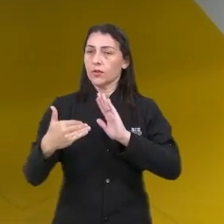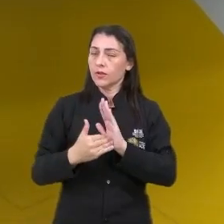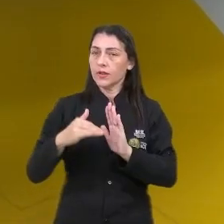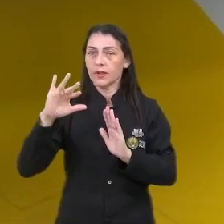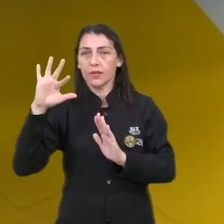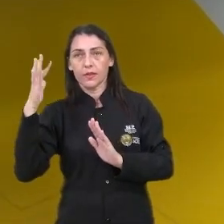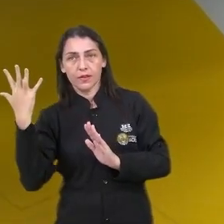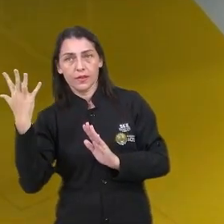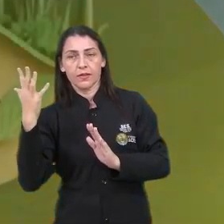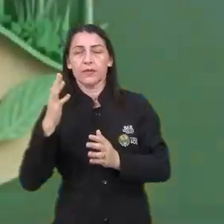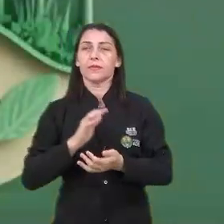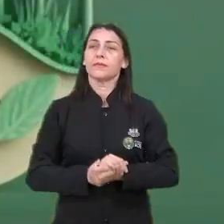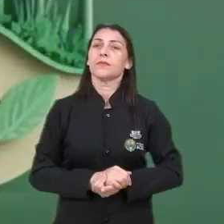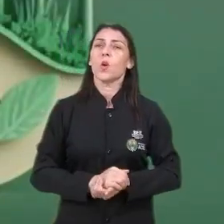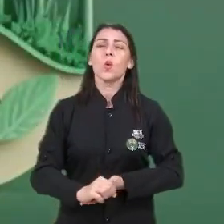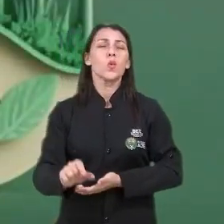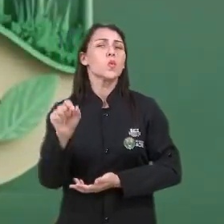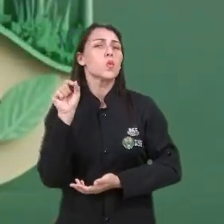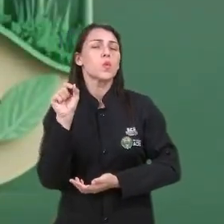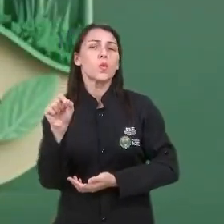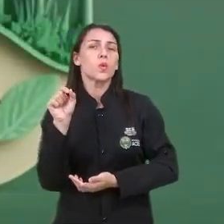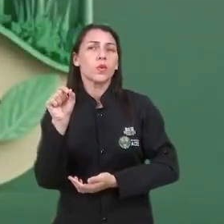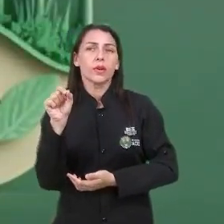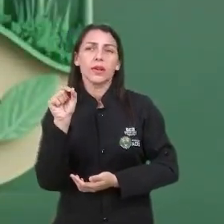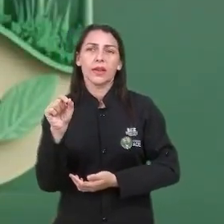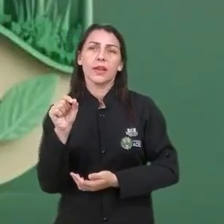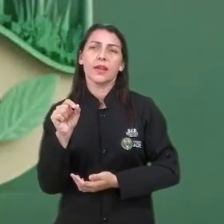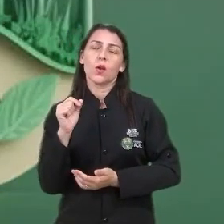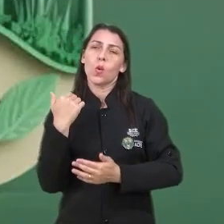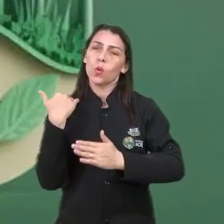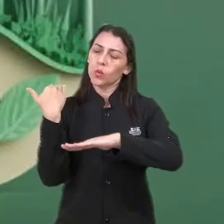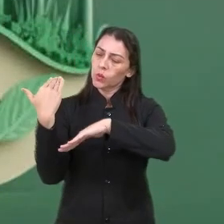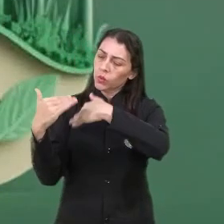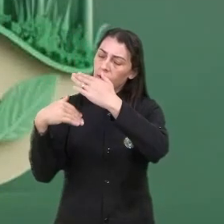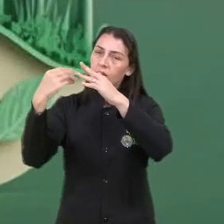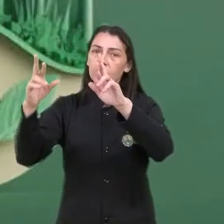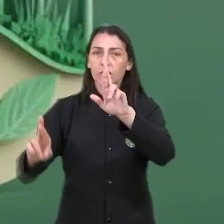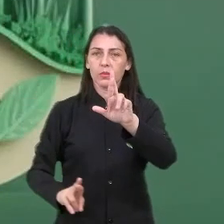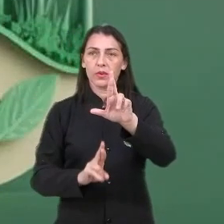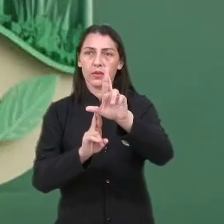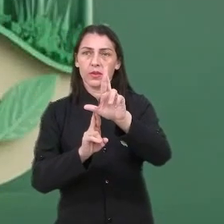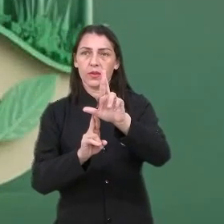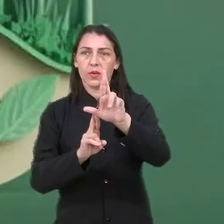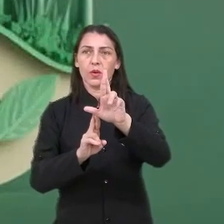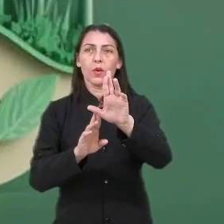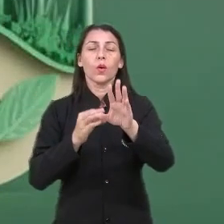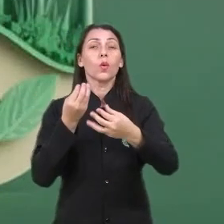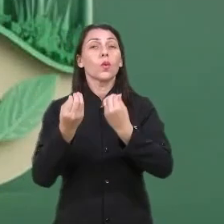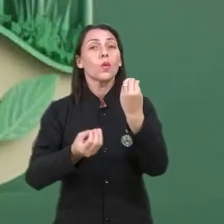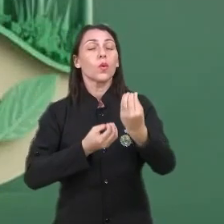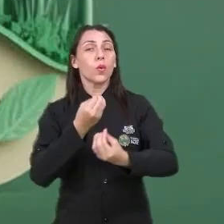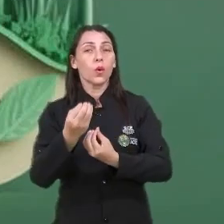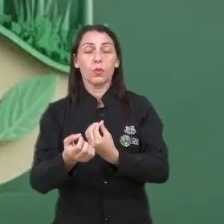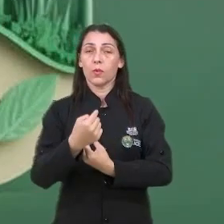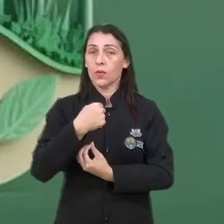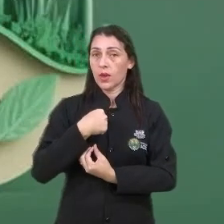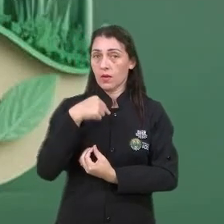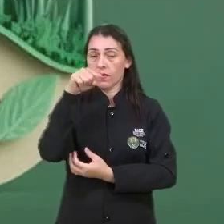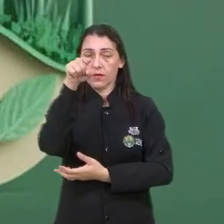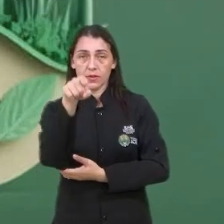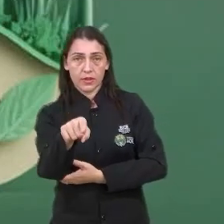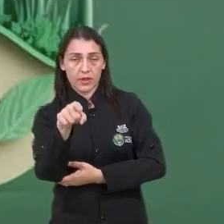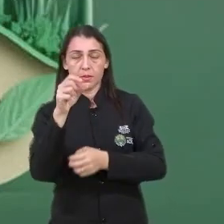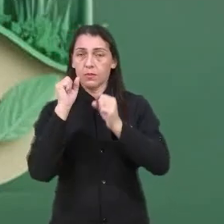processos, o que seria, então, um desenvolvimento sustentável? De que forma eu e